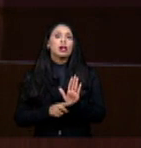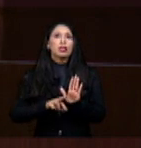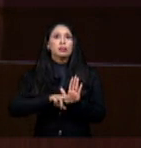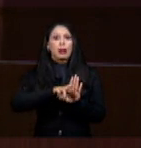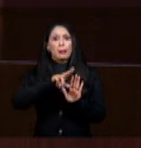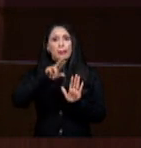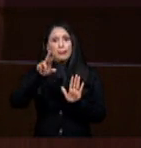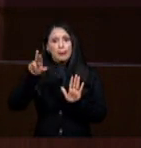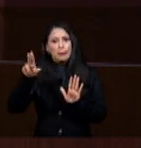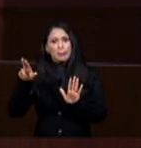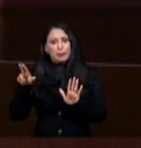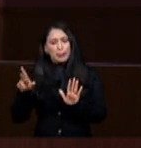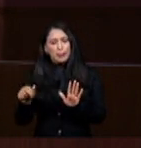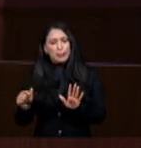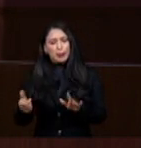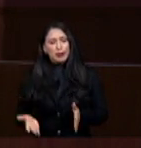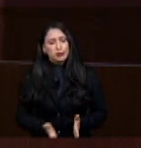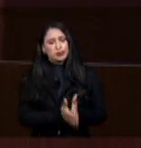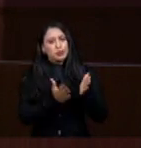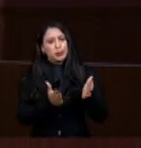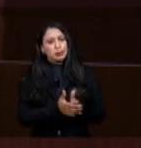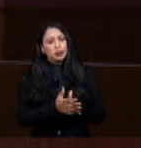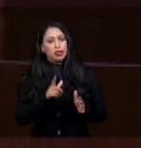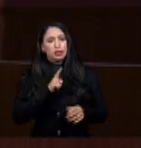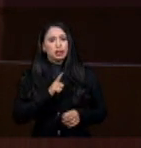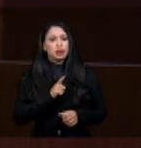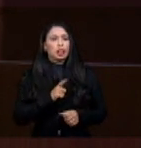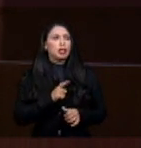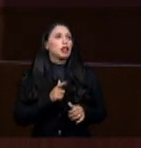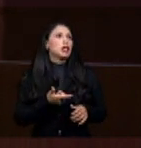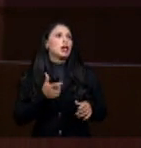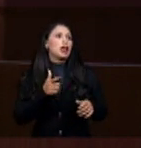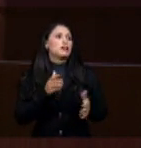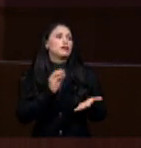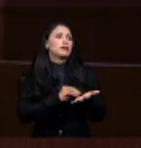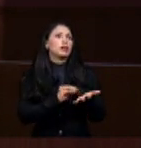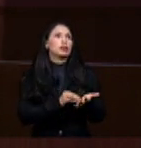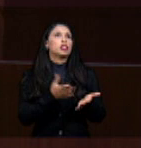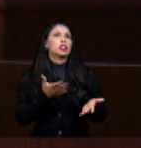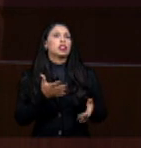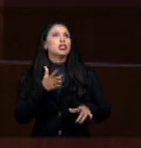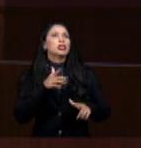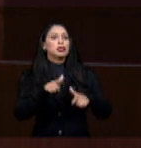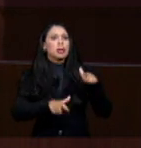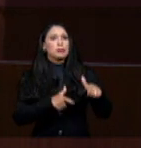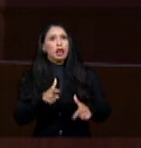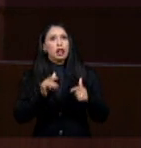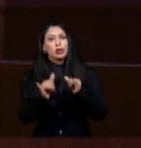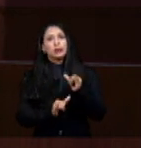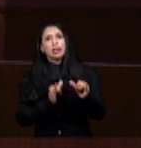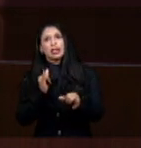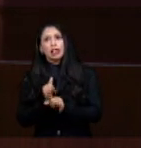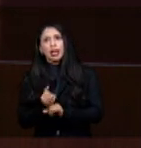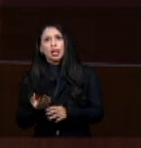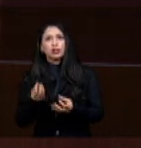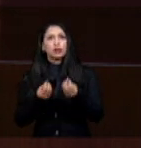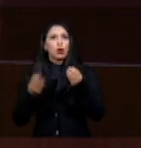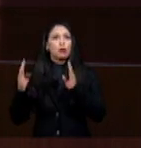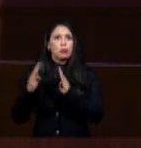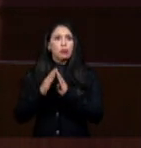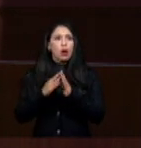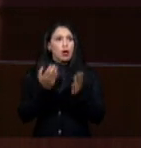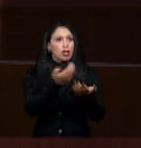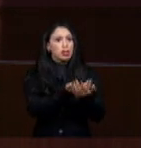dimensões de pobreza e aí envolvem acesso ao mercado de trabalho acesso à internet condições habitacionais